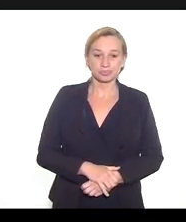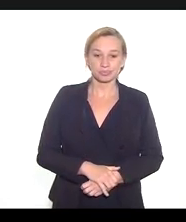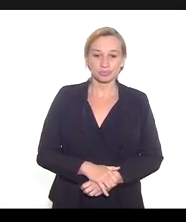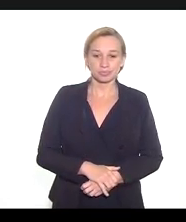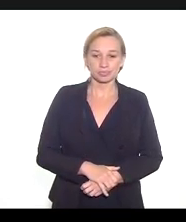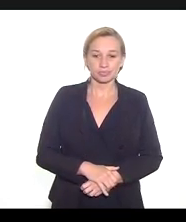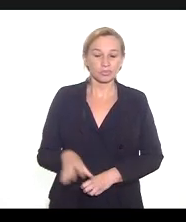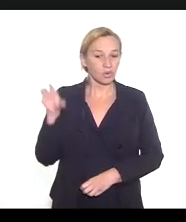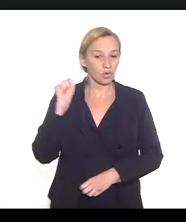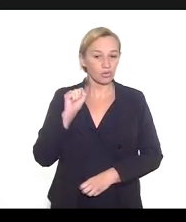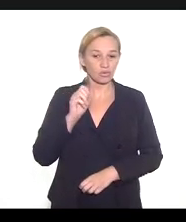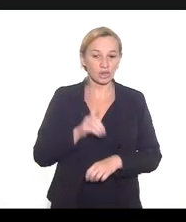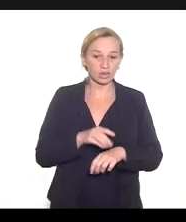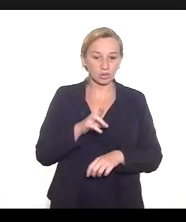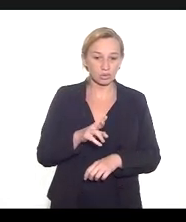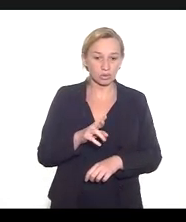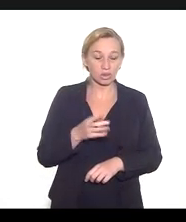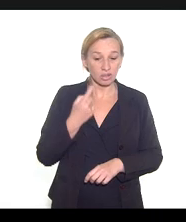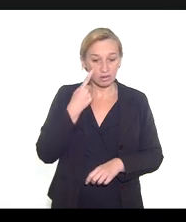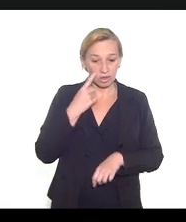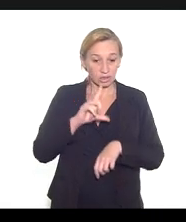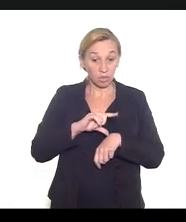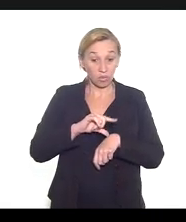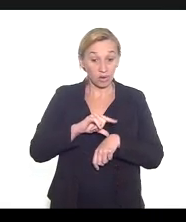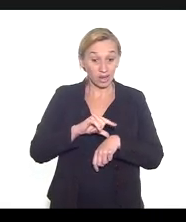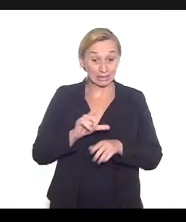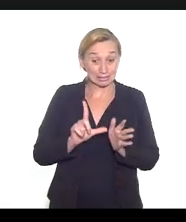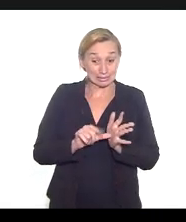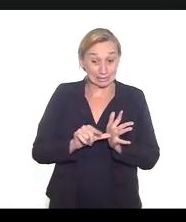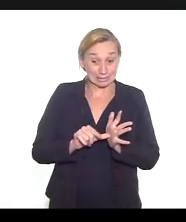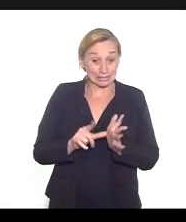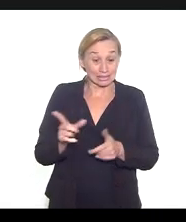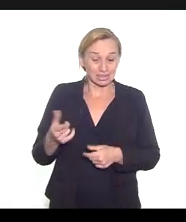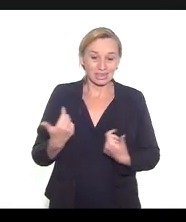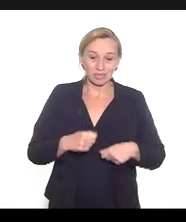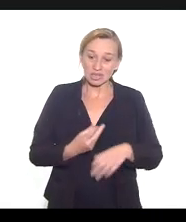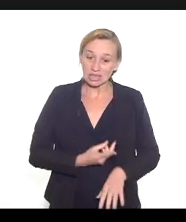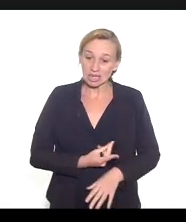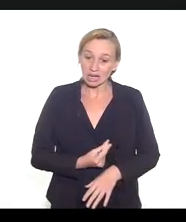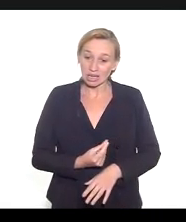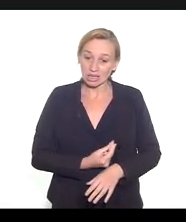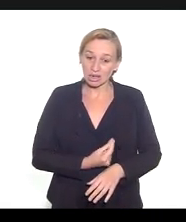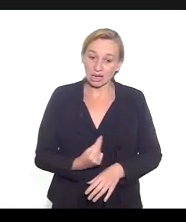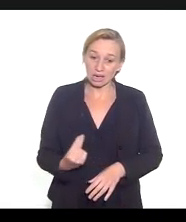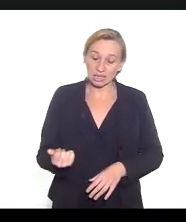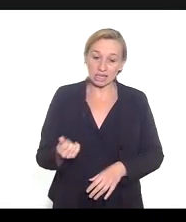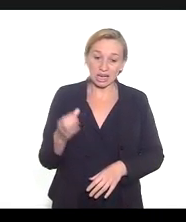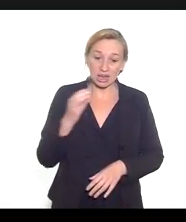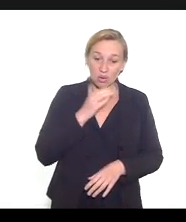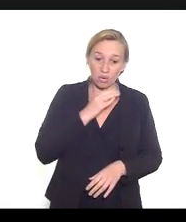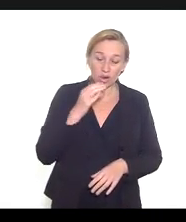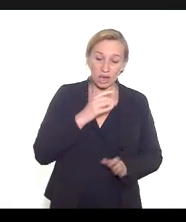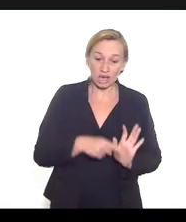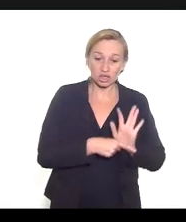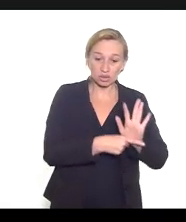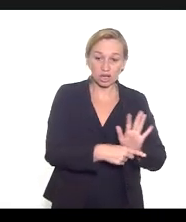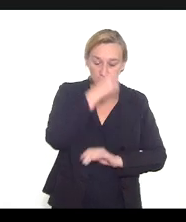e como escutar Doutora já falou que tá com horário bem apertado tá na na frente